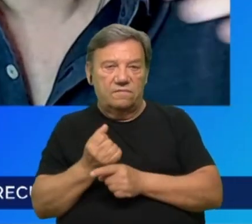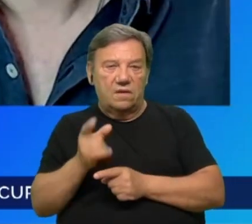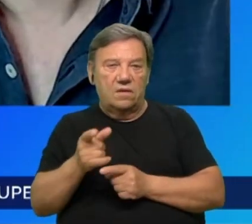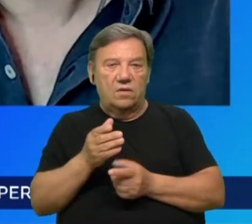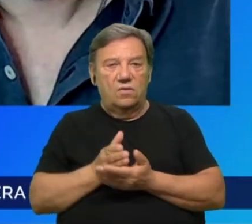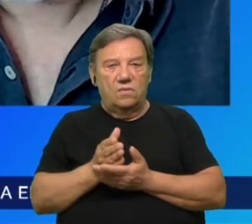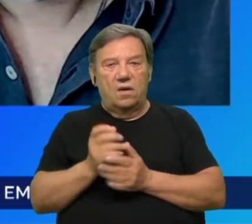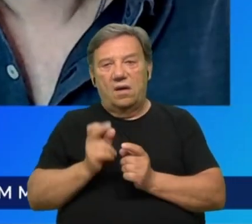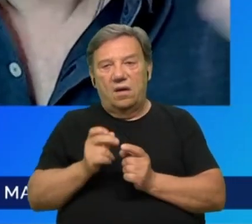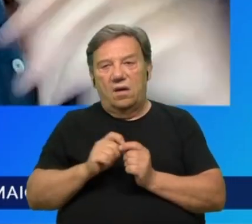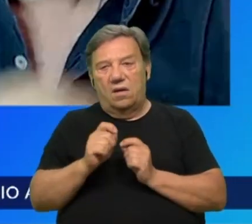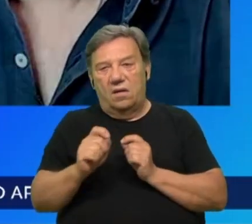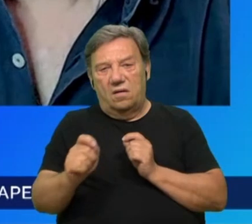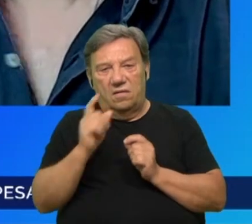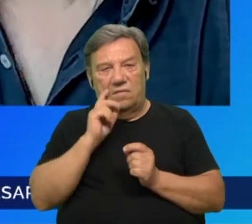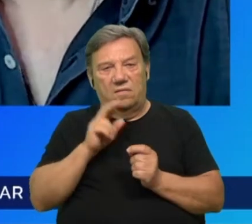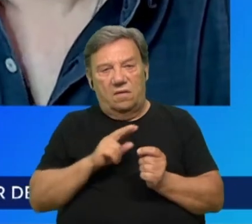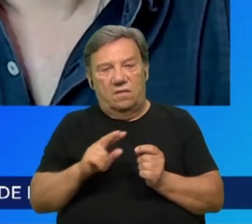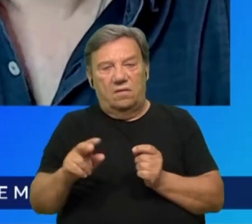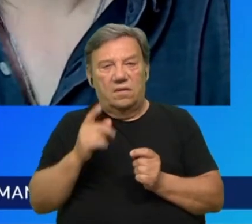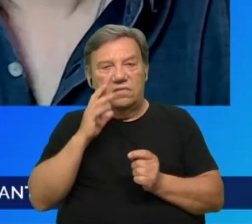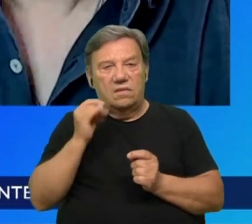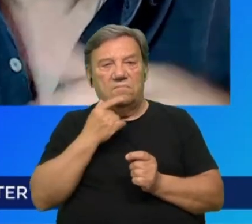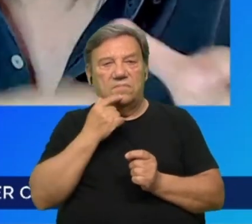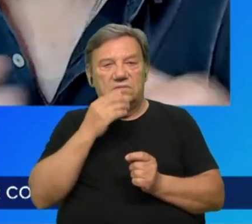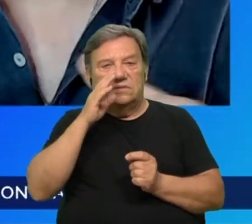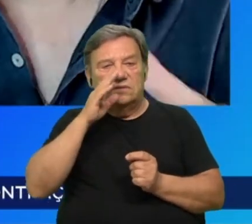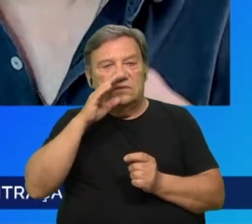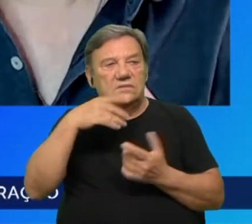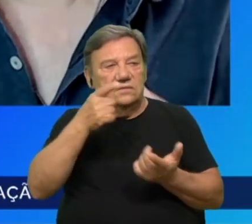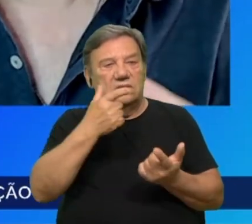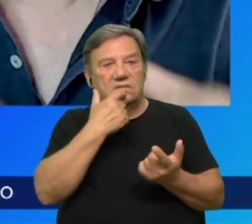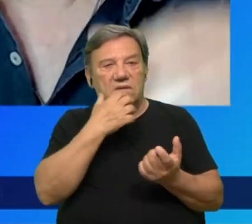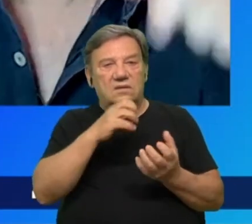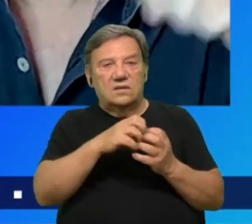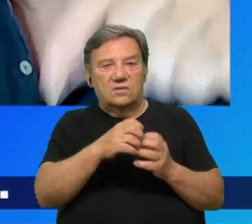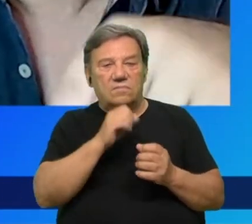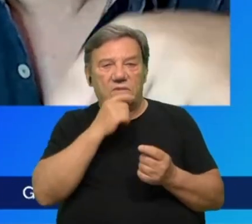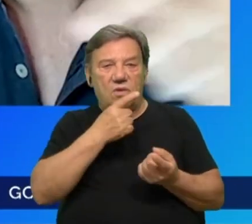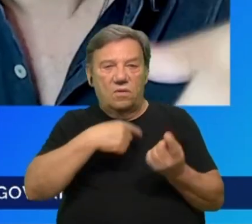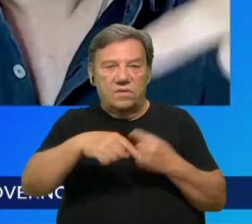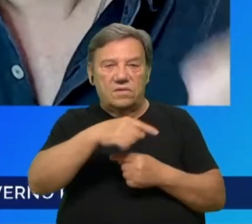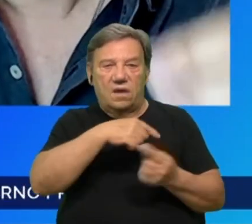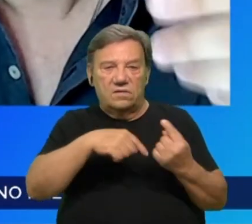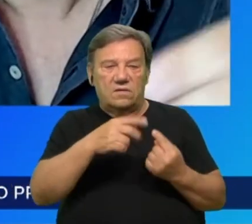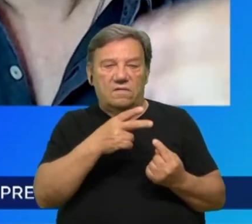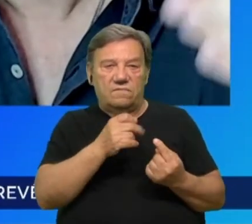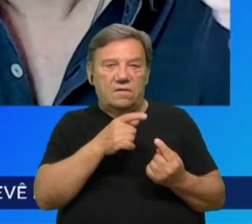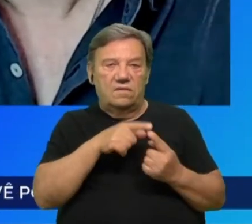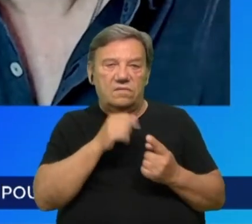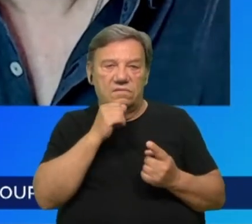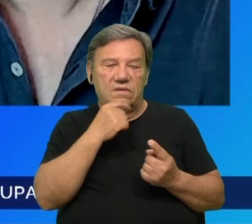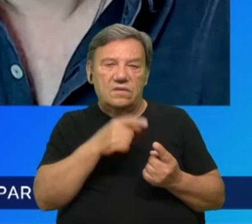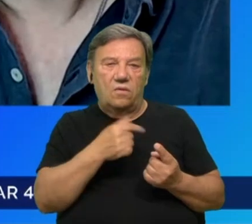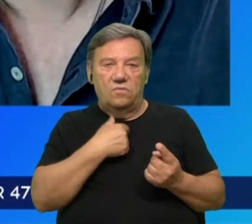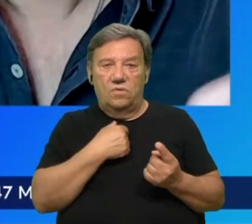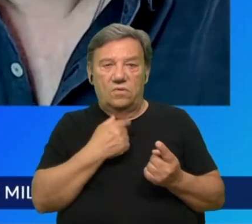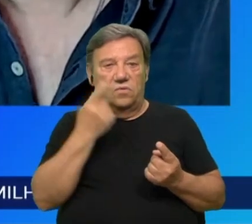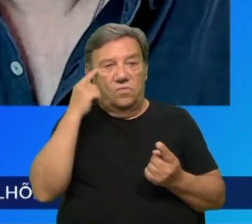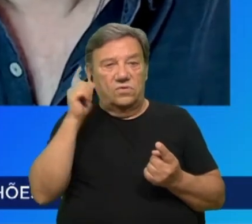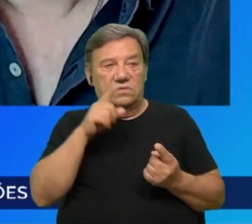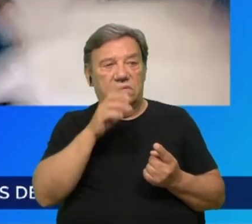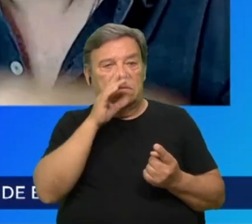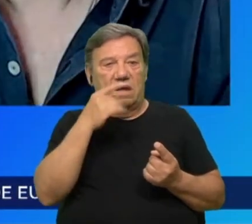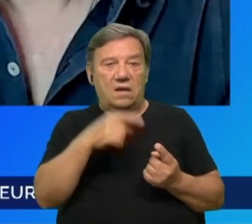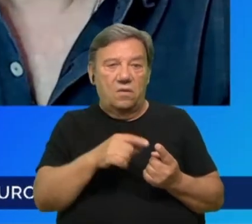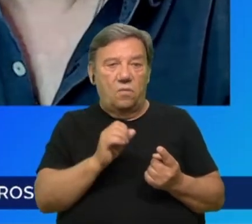correr durante anos e anos e anos para tentar perceber se estes asteroides coorbitais de Vênus, os que existem, mas sobretudo aqueles que nós não sabemos